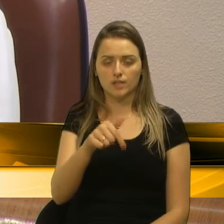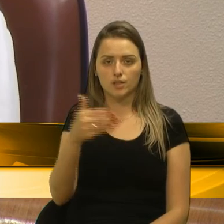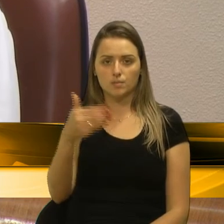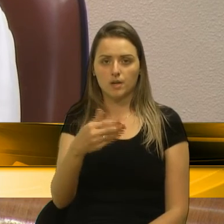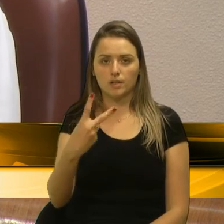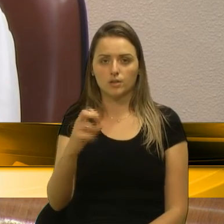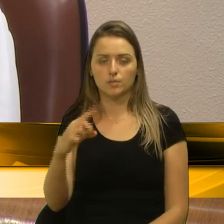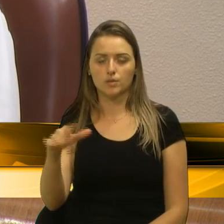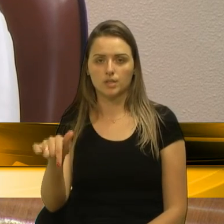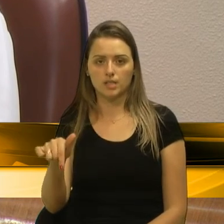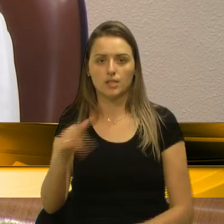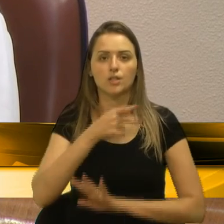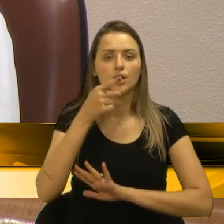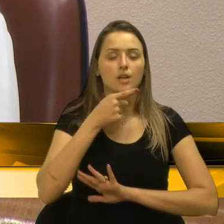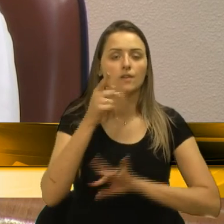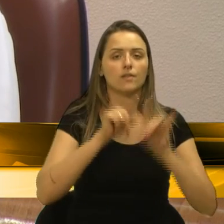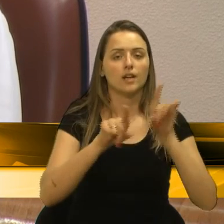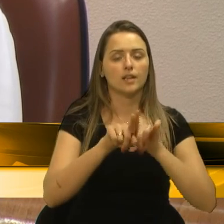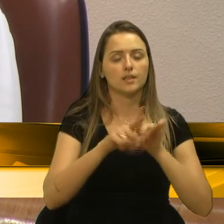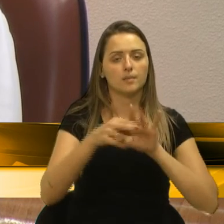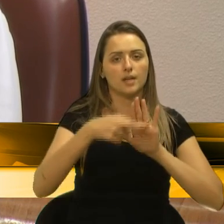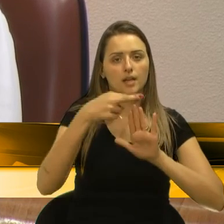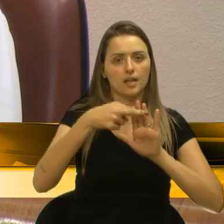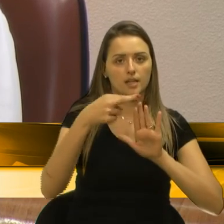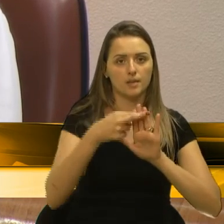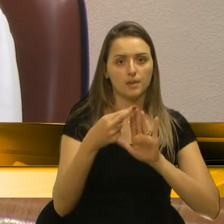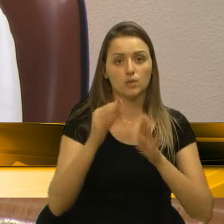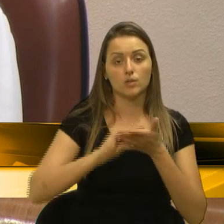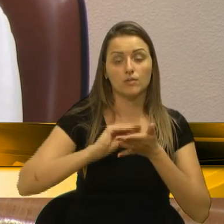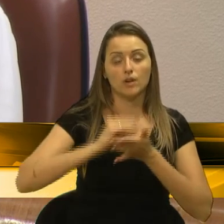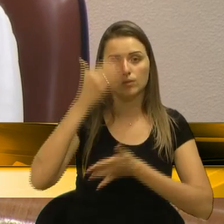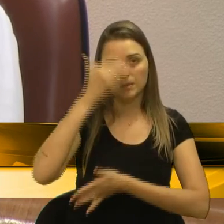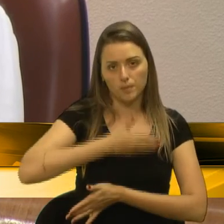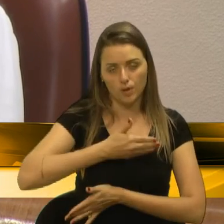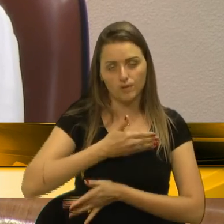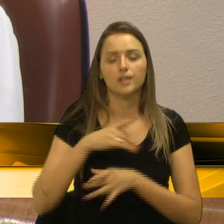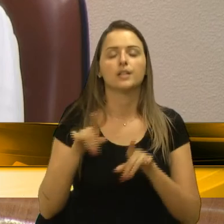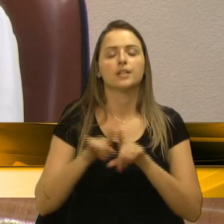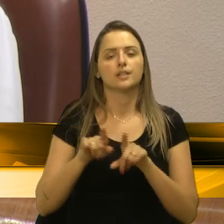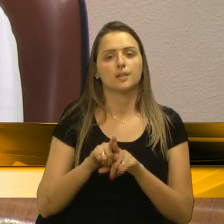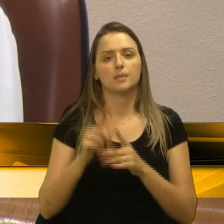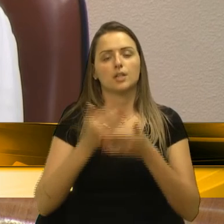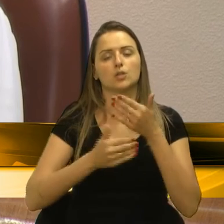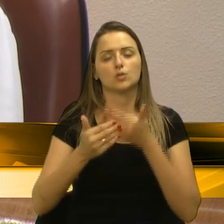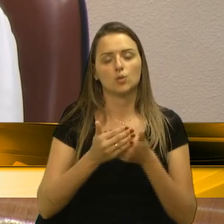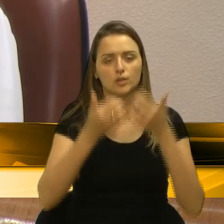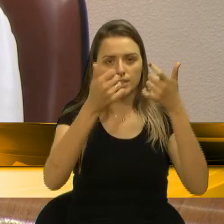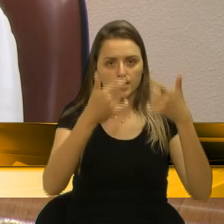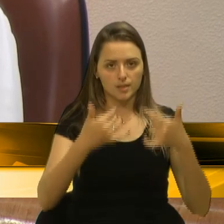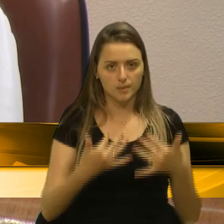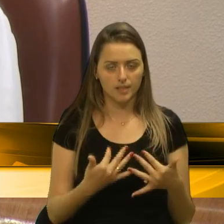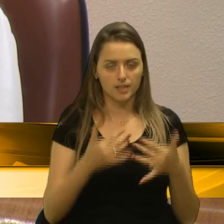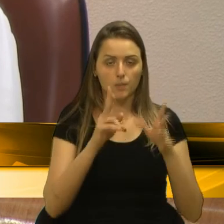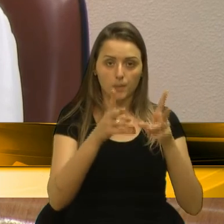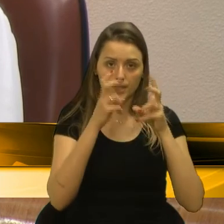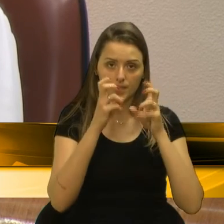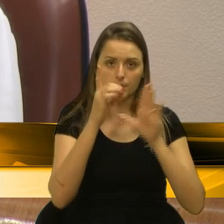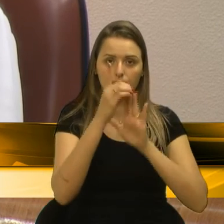397/2019. Trata-se de requerimento de produção de prova. Considerando as razões já mencionadas, verifica-se que o